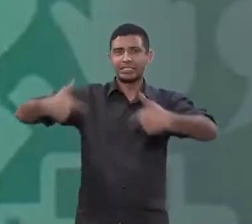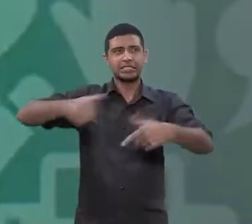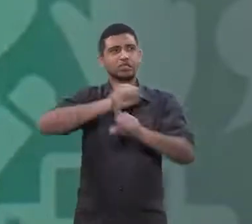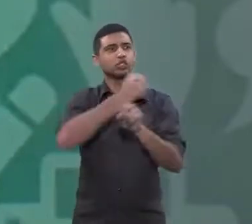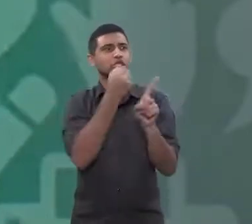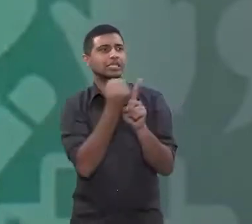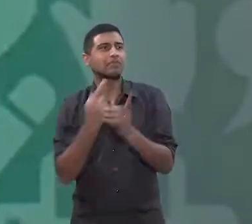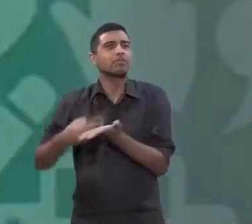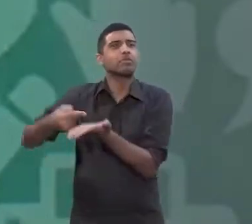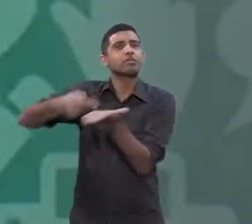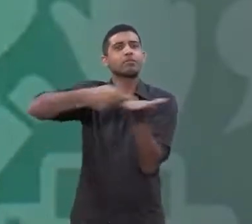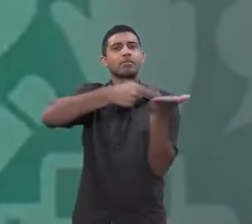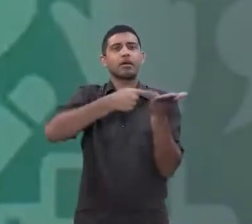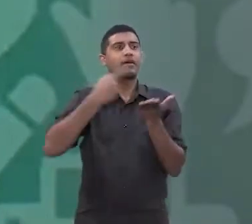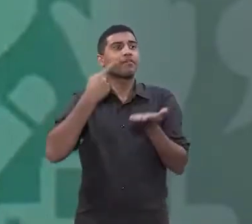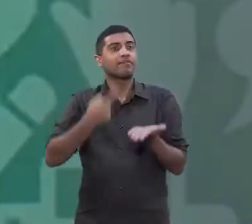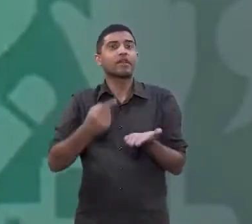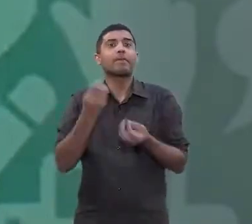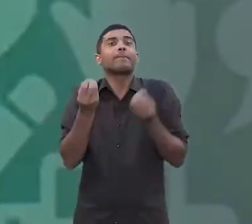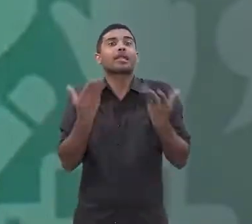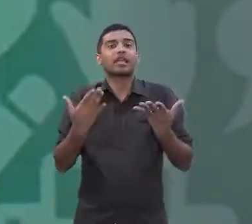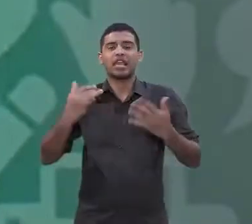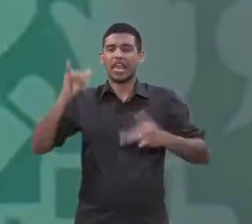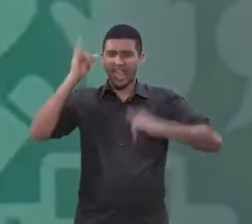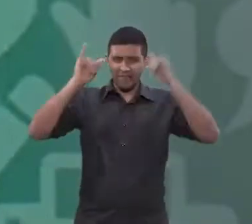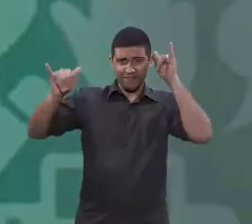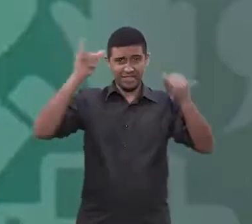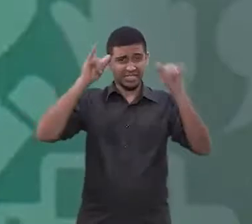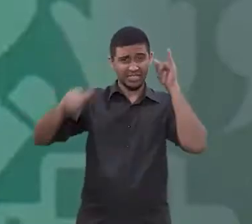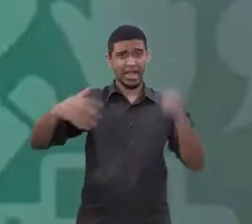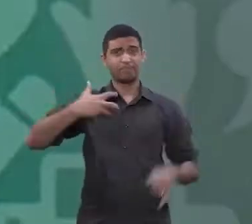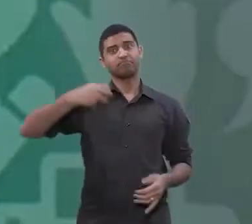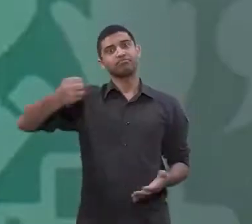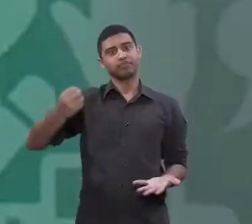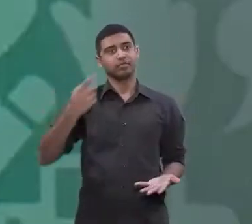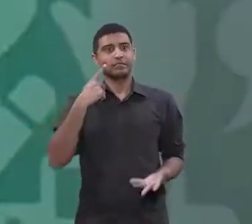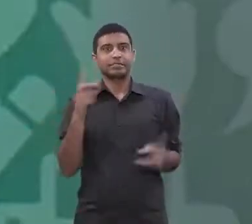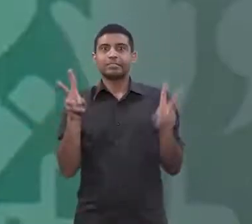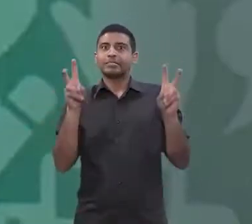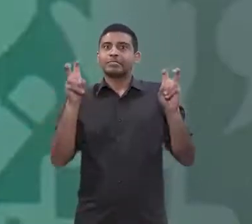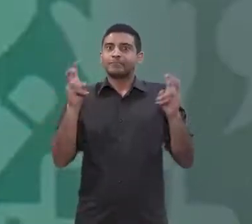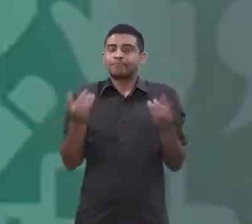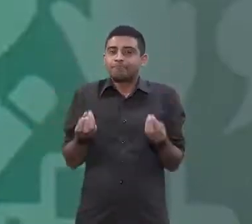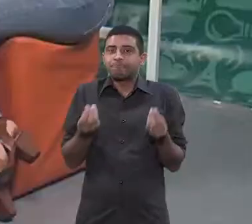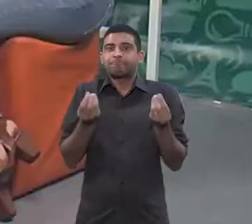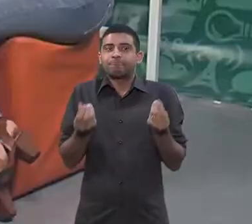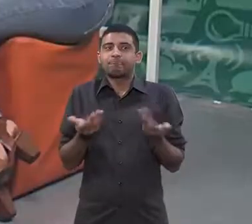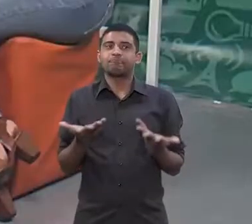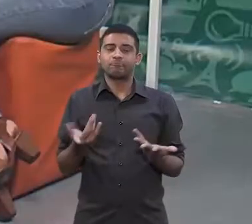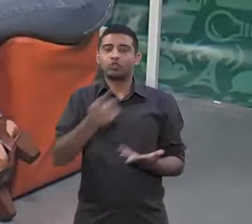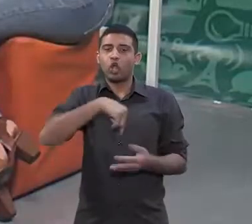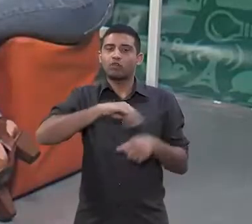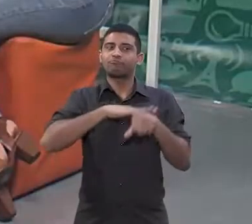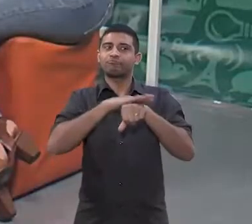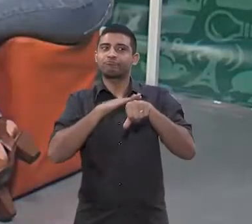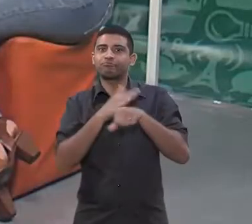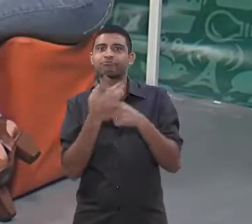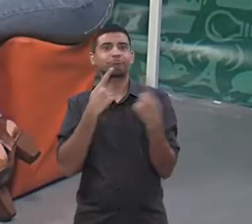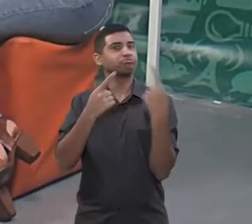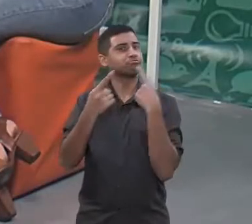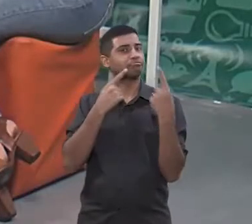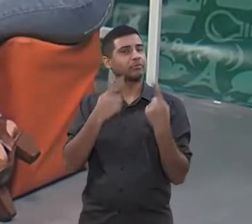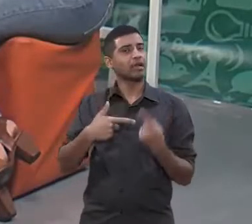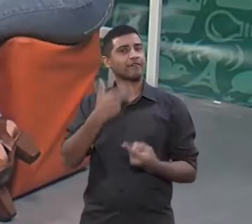a sociedade propõe aí ações de prevenção ao suicídio, que é um tema muito delicado, né, da gente conversar, tudo